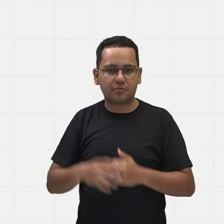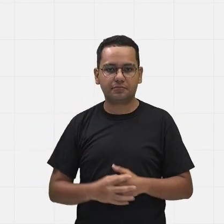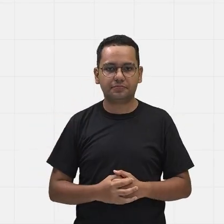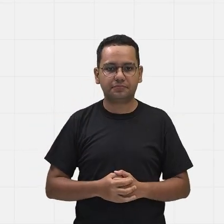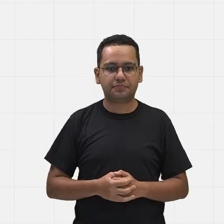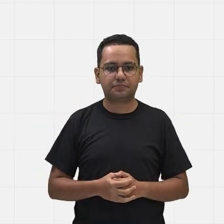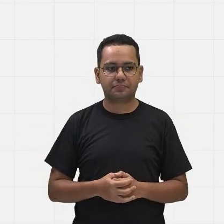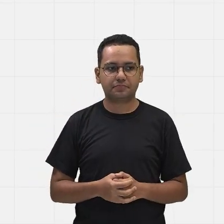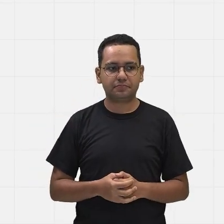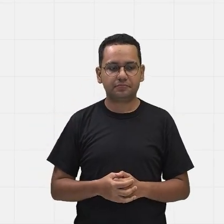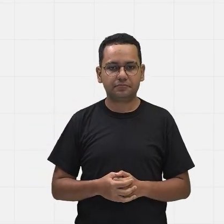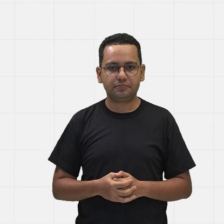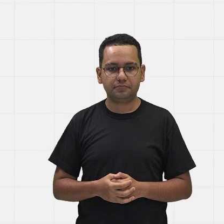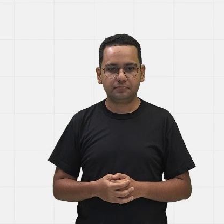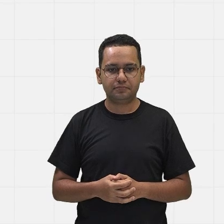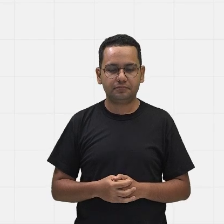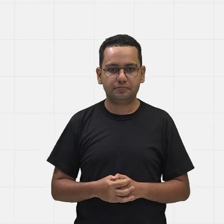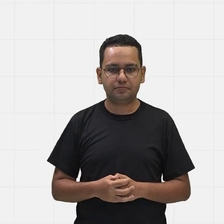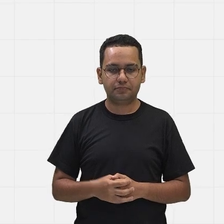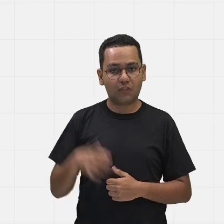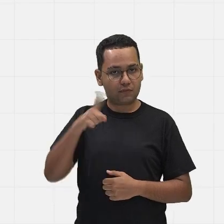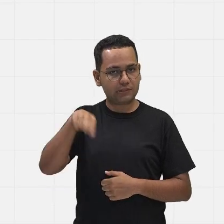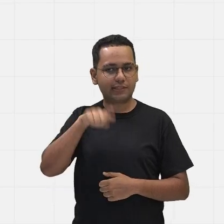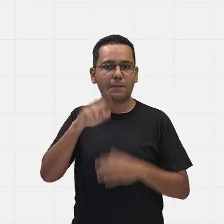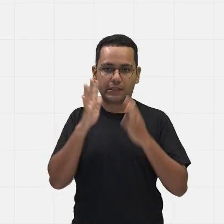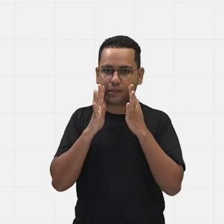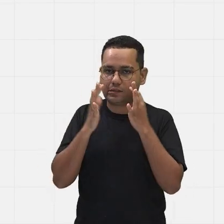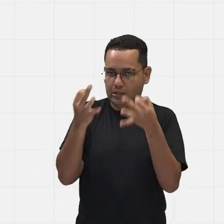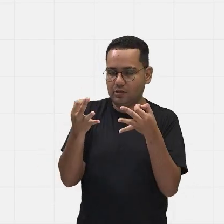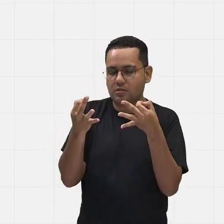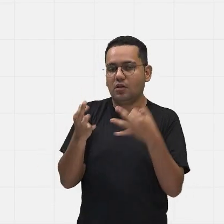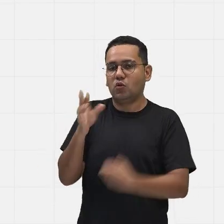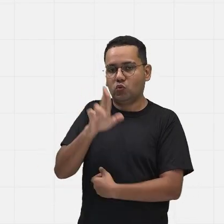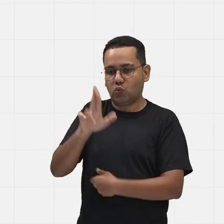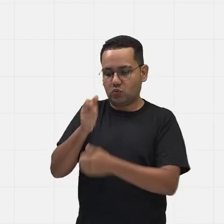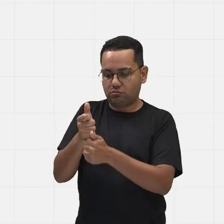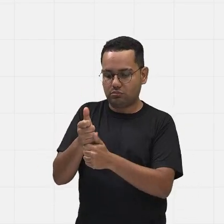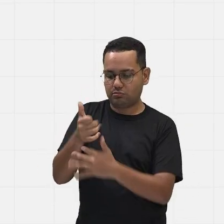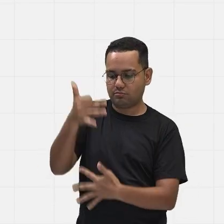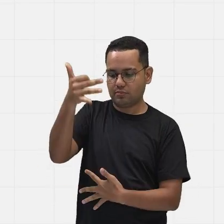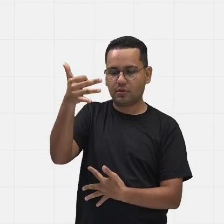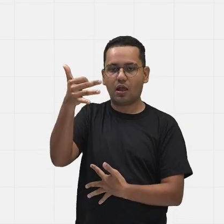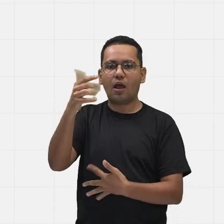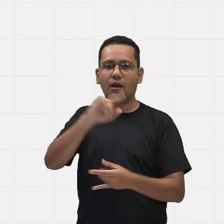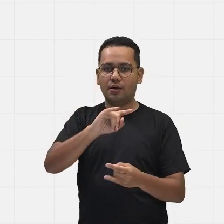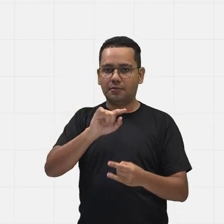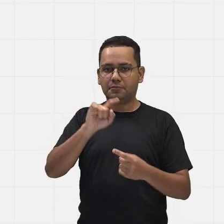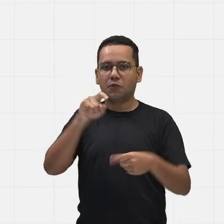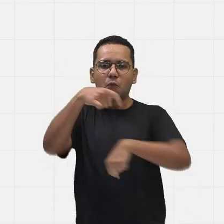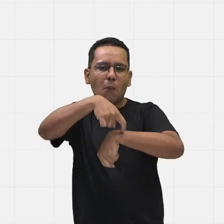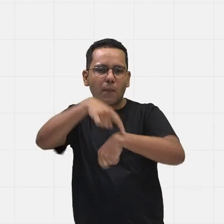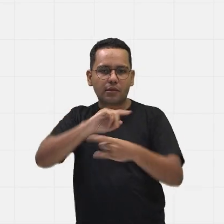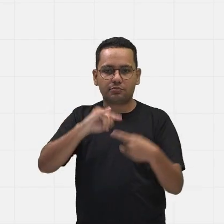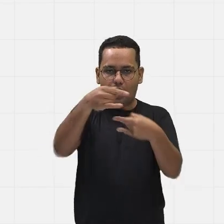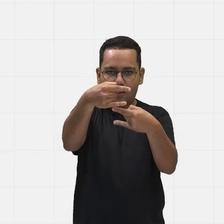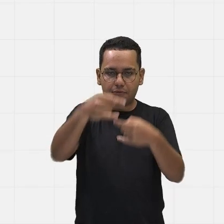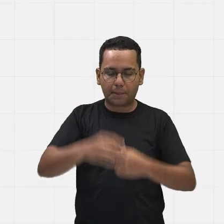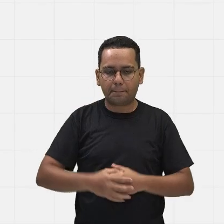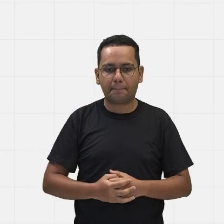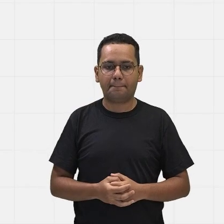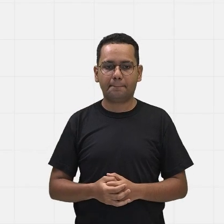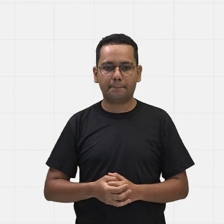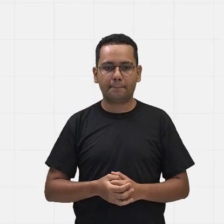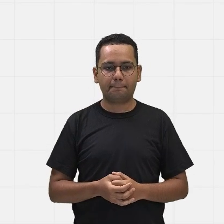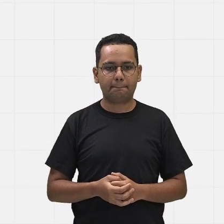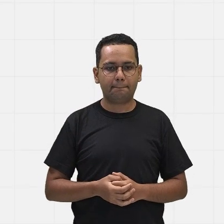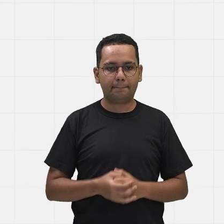tá bom? Então, vamos ter atenção quanto ao uso do chat durante as transmissões. Trago para vocês aqui